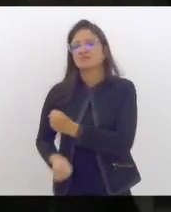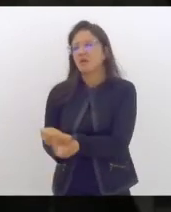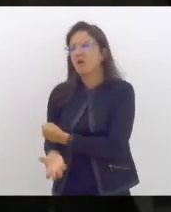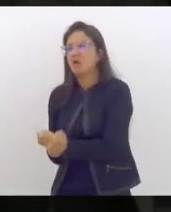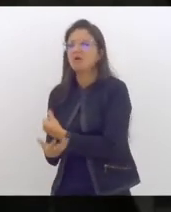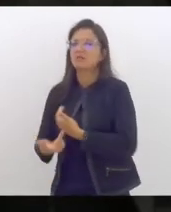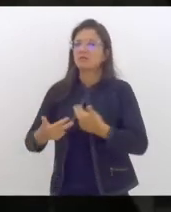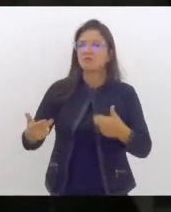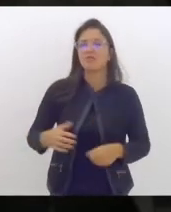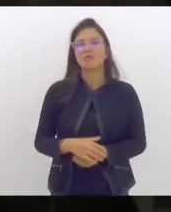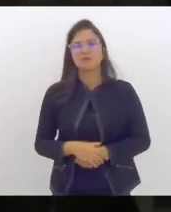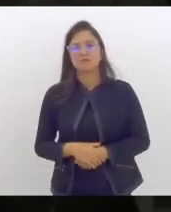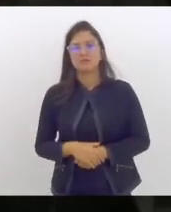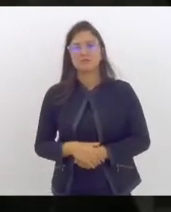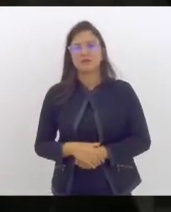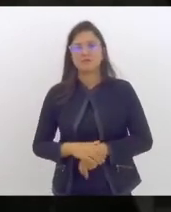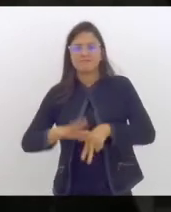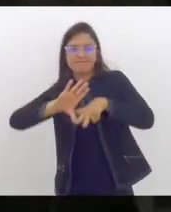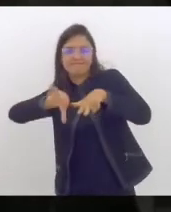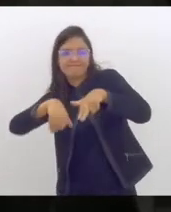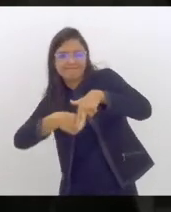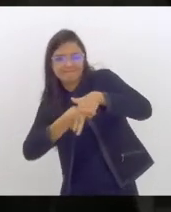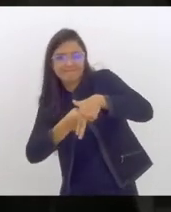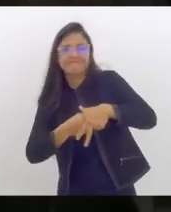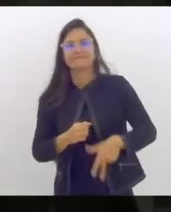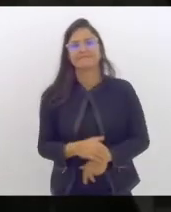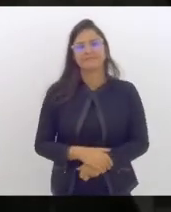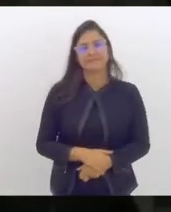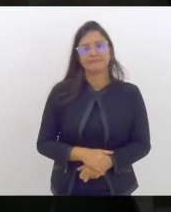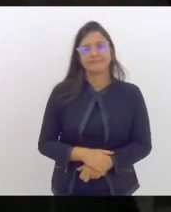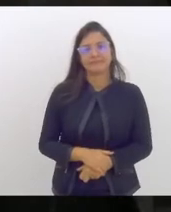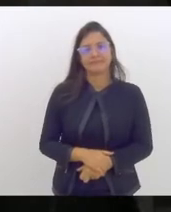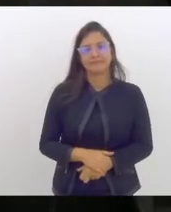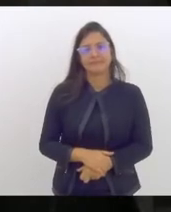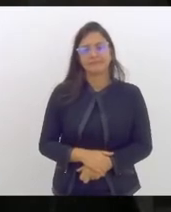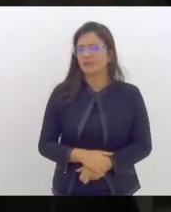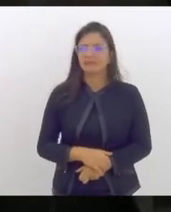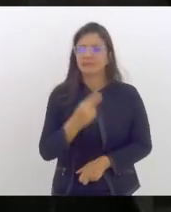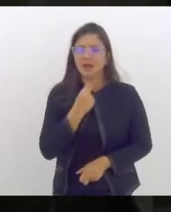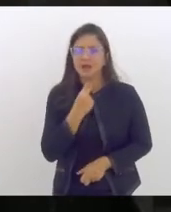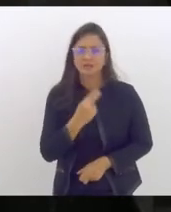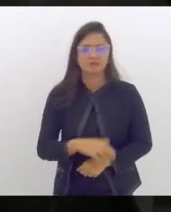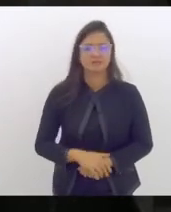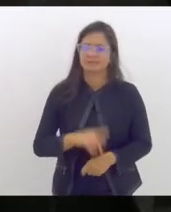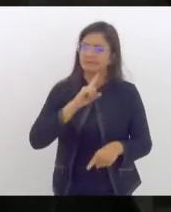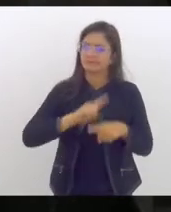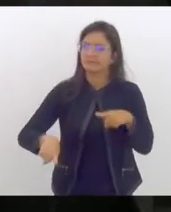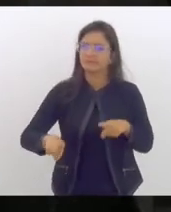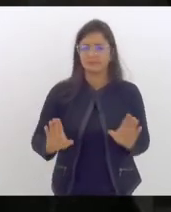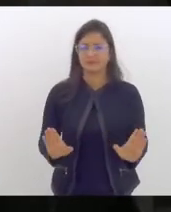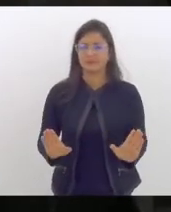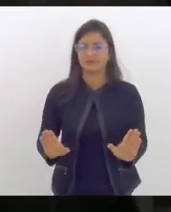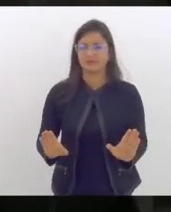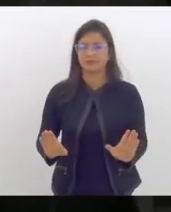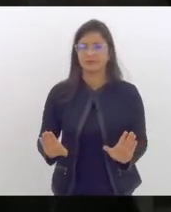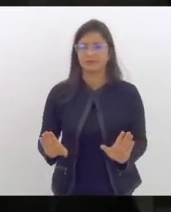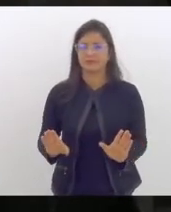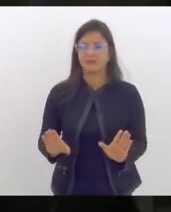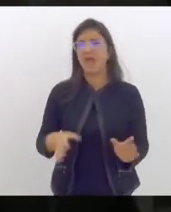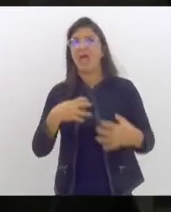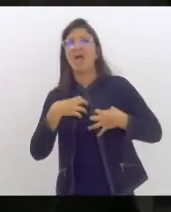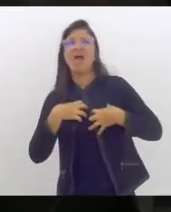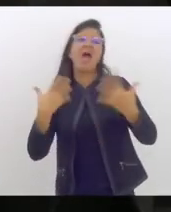da improbidade, não pode ficar pedra sobre pedra. Doa a quem